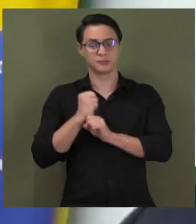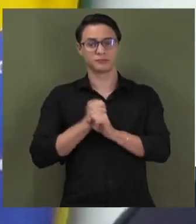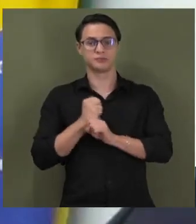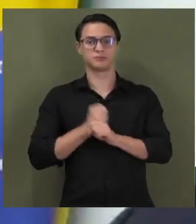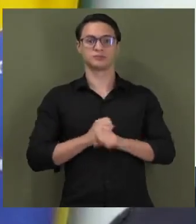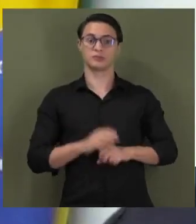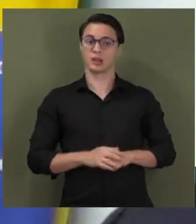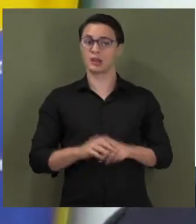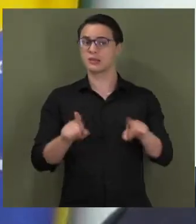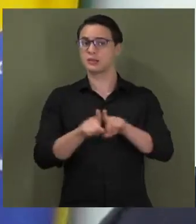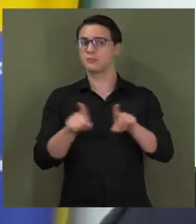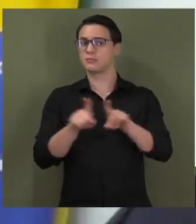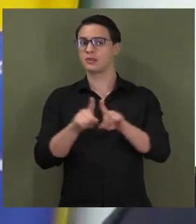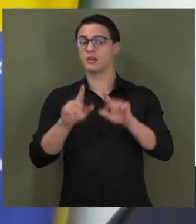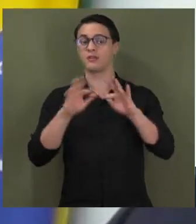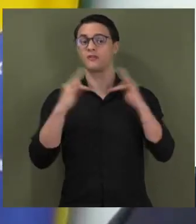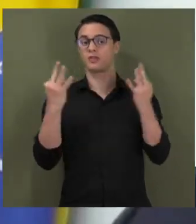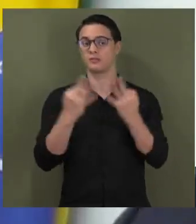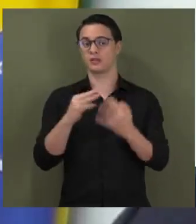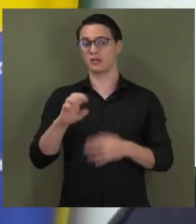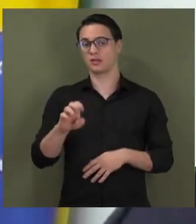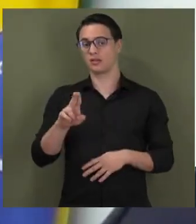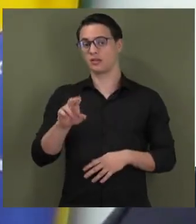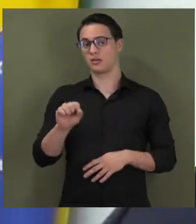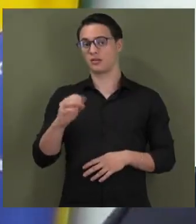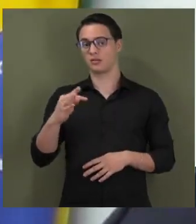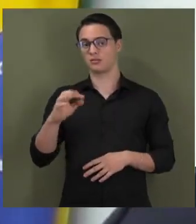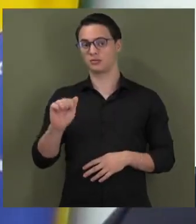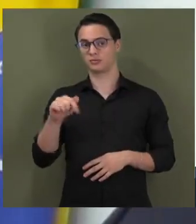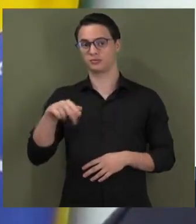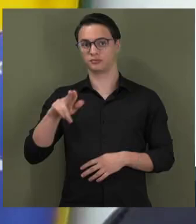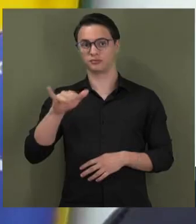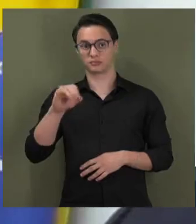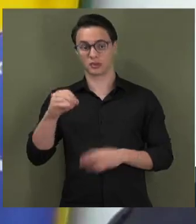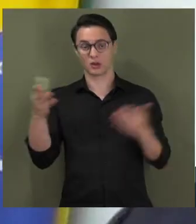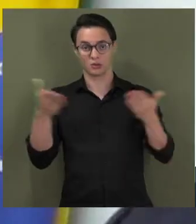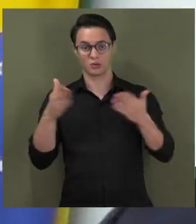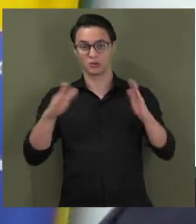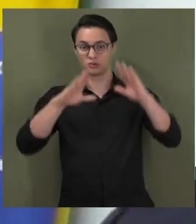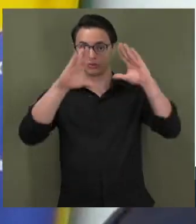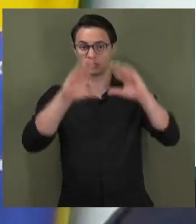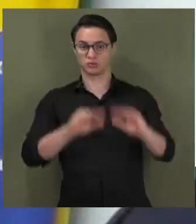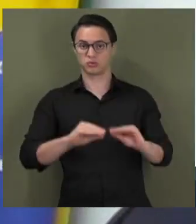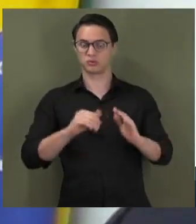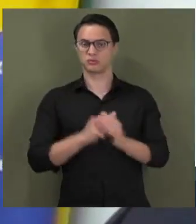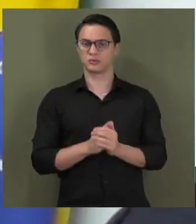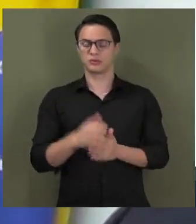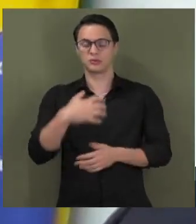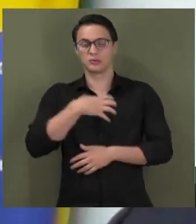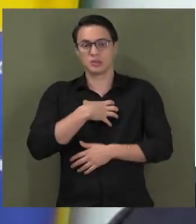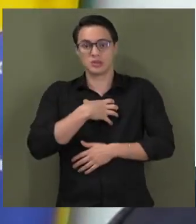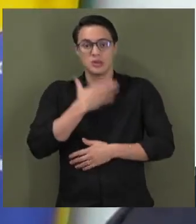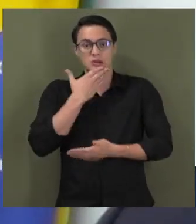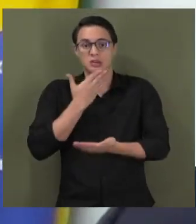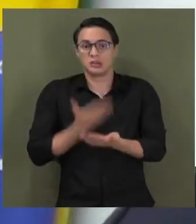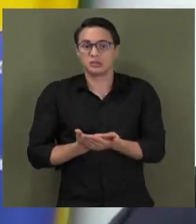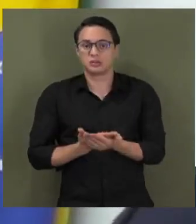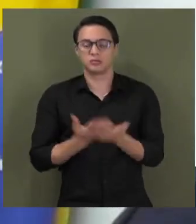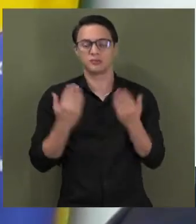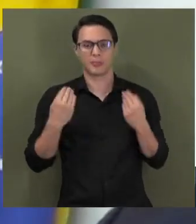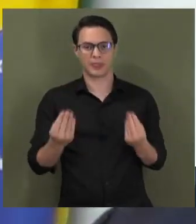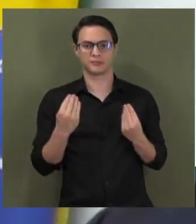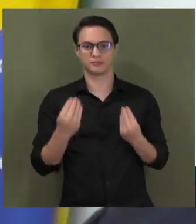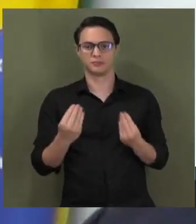a família Eustáquio entrou nessa suspensão, e eu fiquei estarrecido